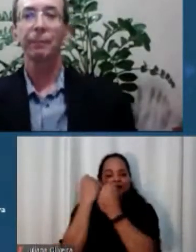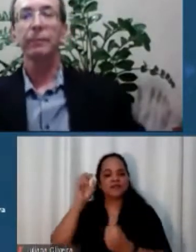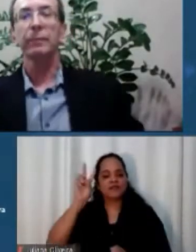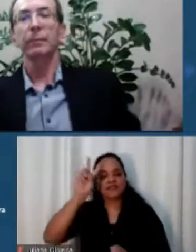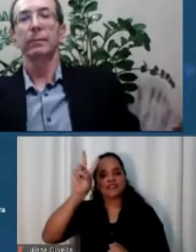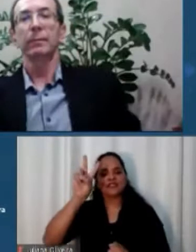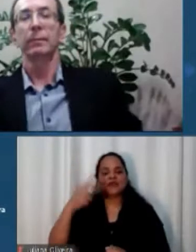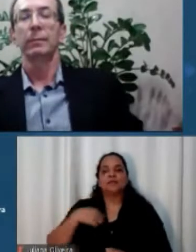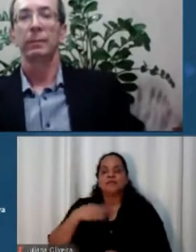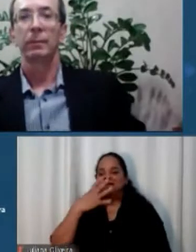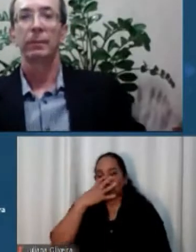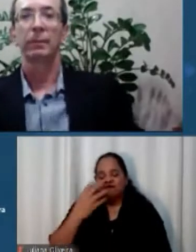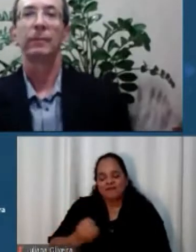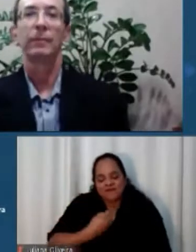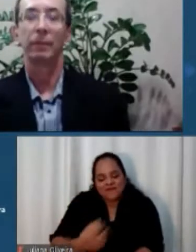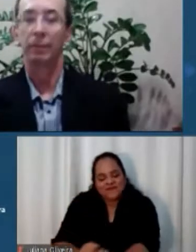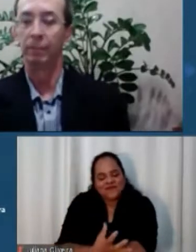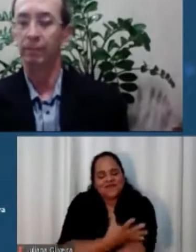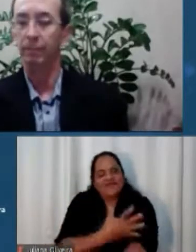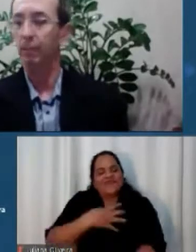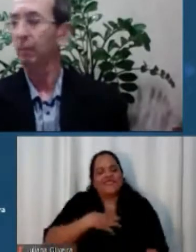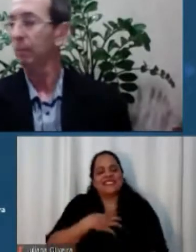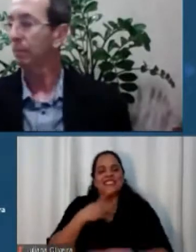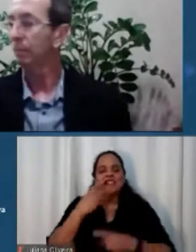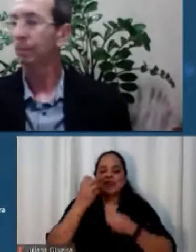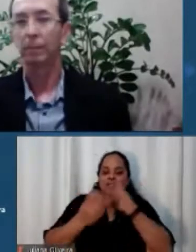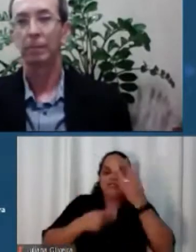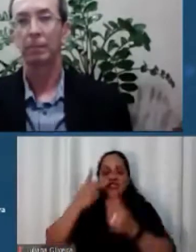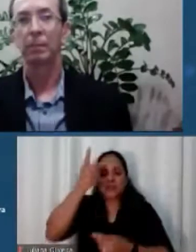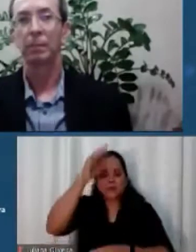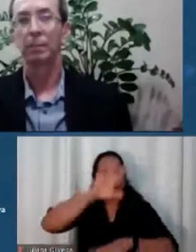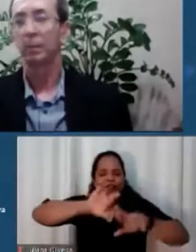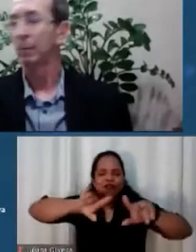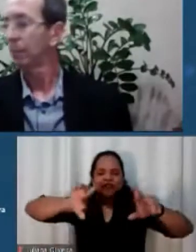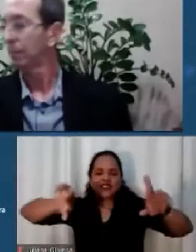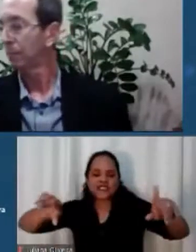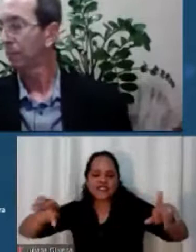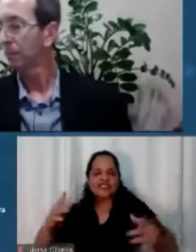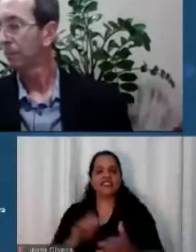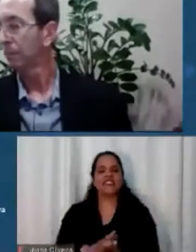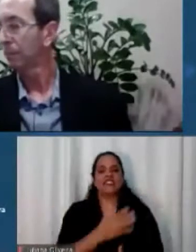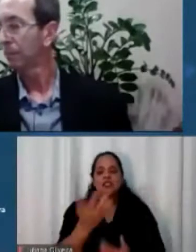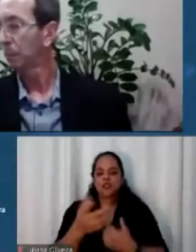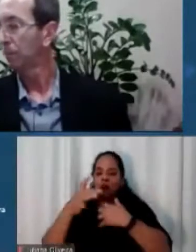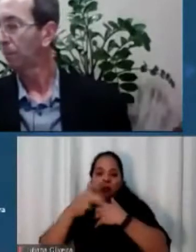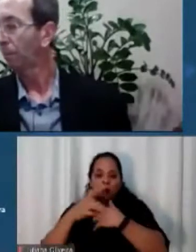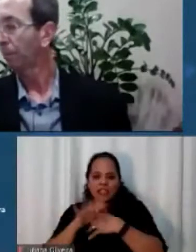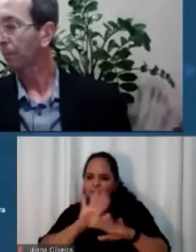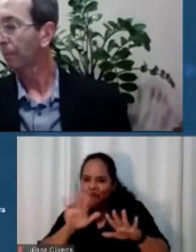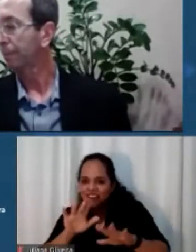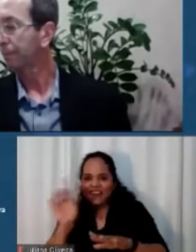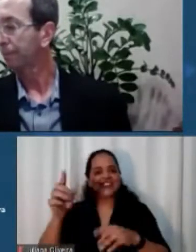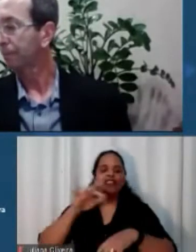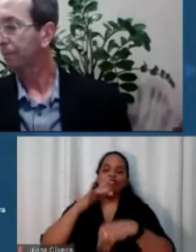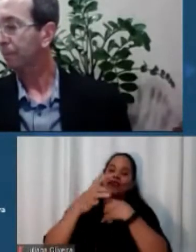satisfatório a gente poder falar a um público variado. Tenho certeza que não só médicos estão acompanhando, também observamos que